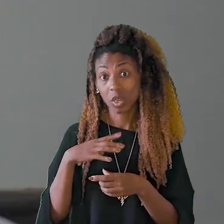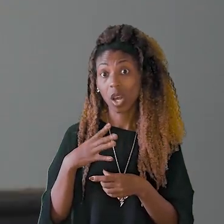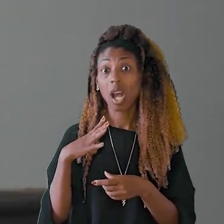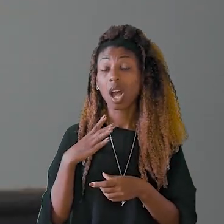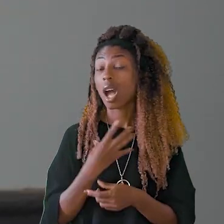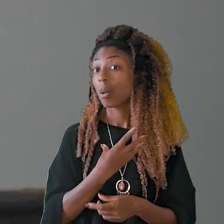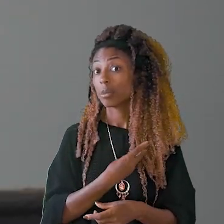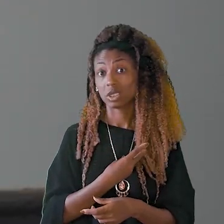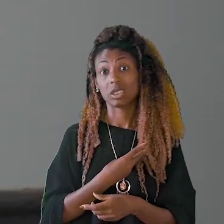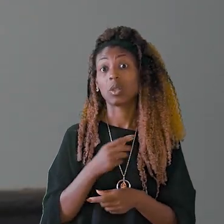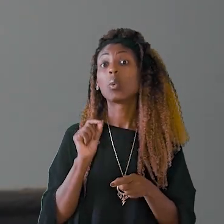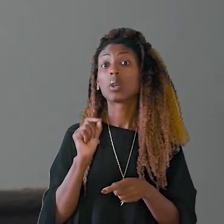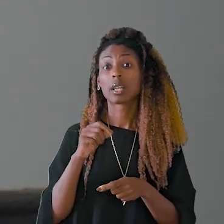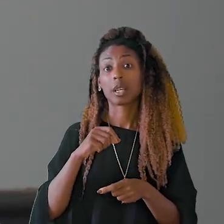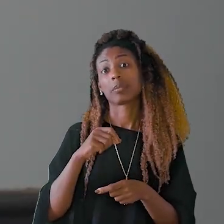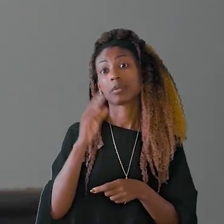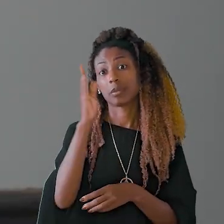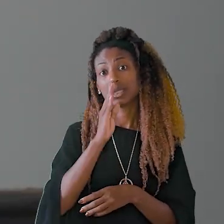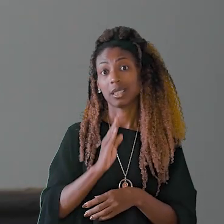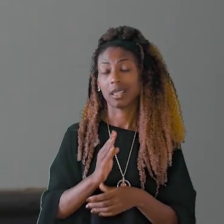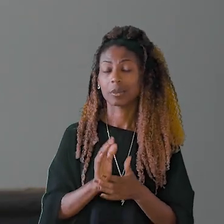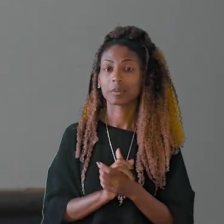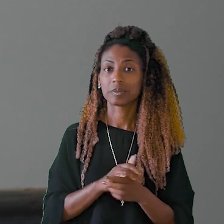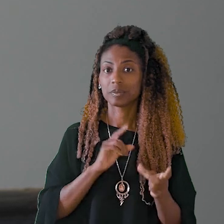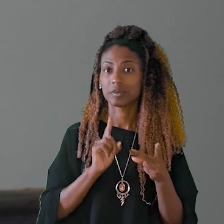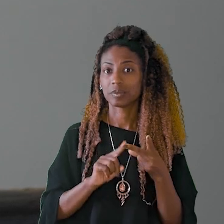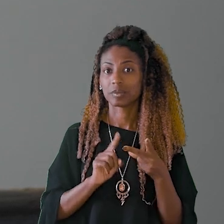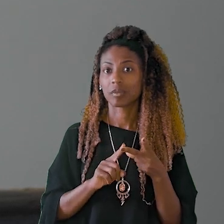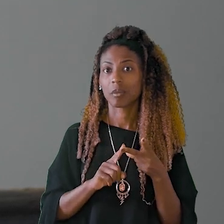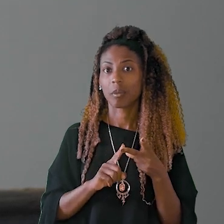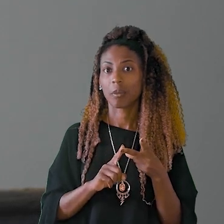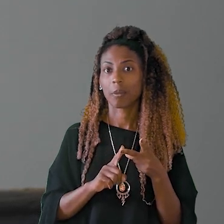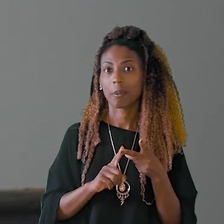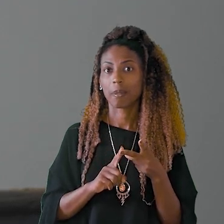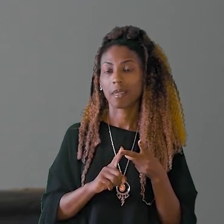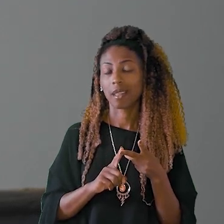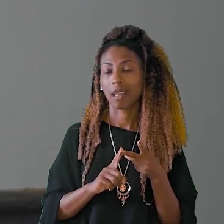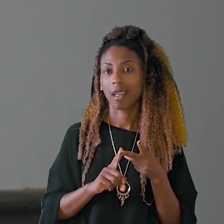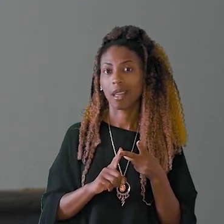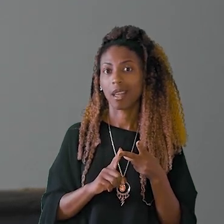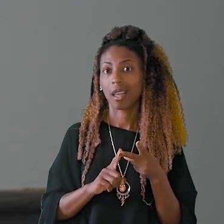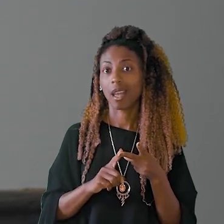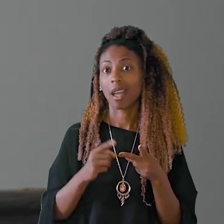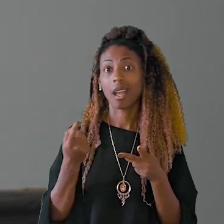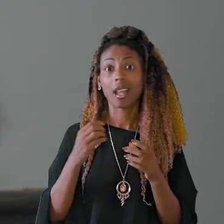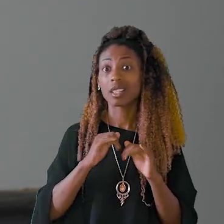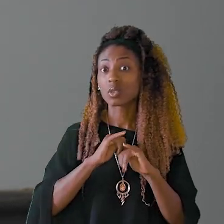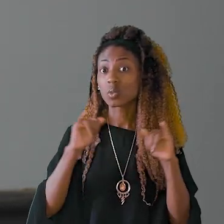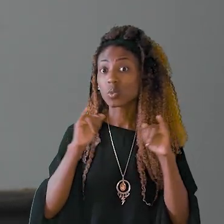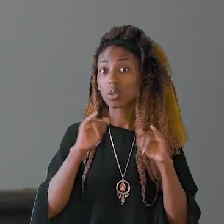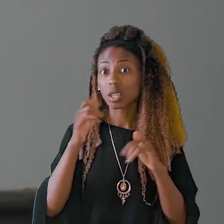os tempos, a ser anunciada por ela. E segundamente, ela anunciou uma travesti.